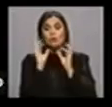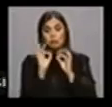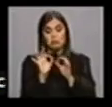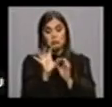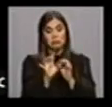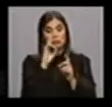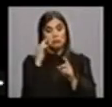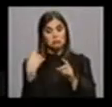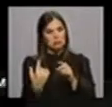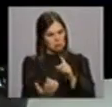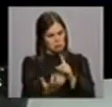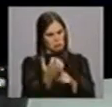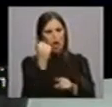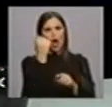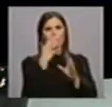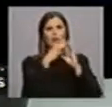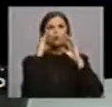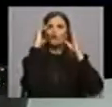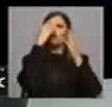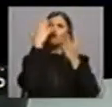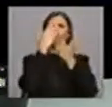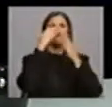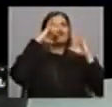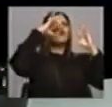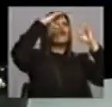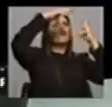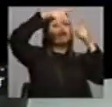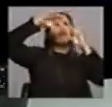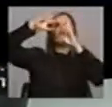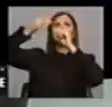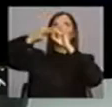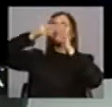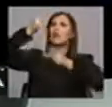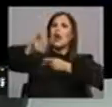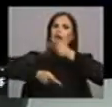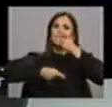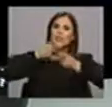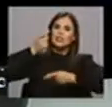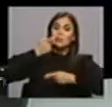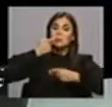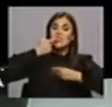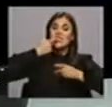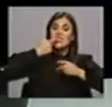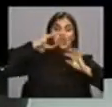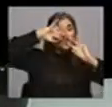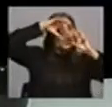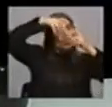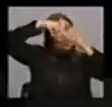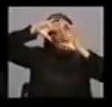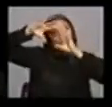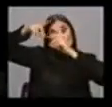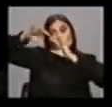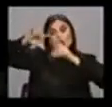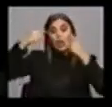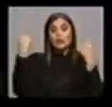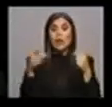particularmente triunfante para a astronomia que agora, graças à análise deste meteorito em particular, provavelmente seguir-se-ão